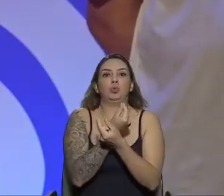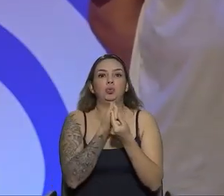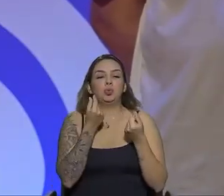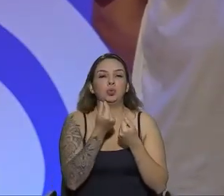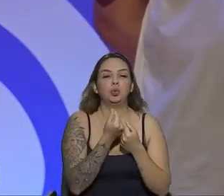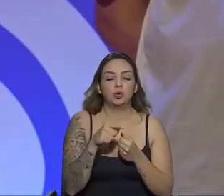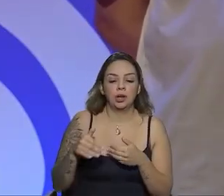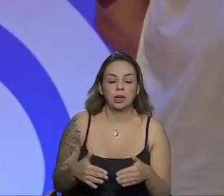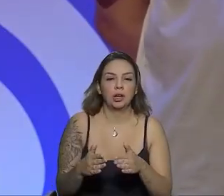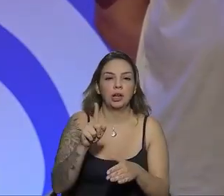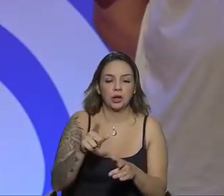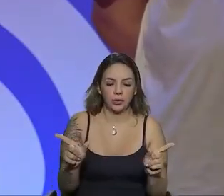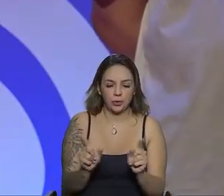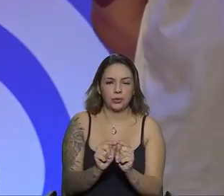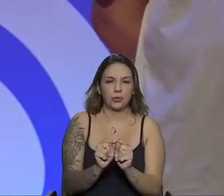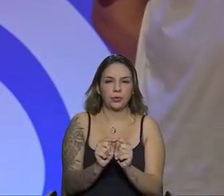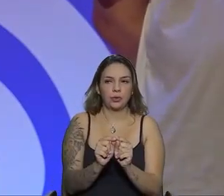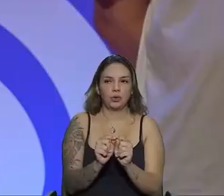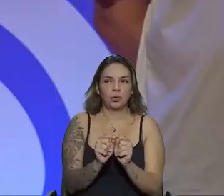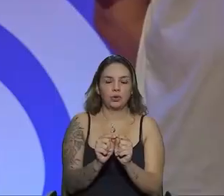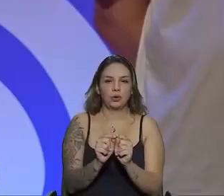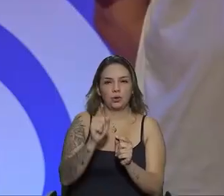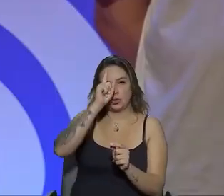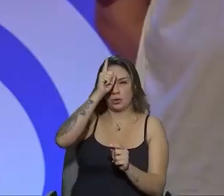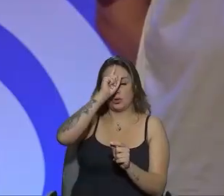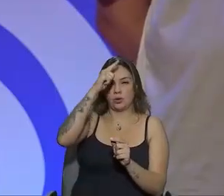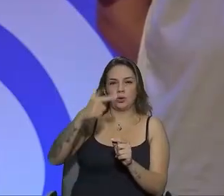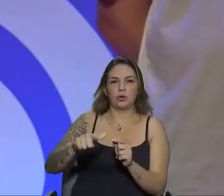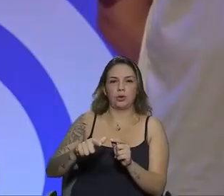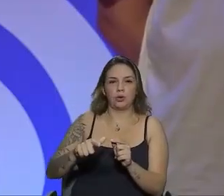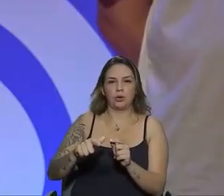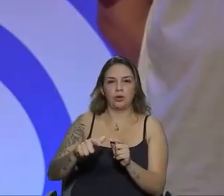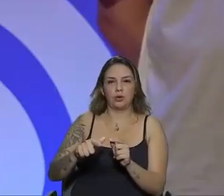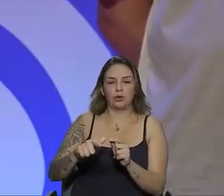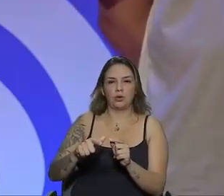O dilema desse caminho era curto e objetivo. Reinventou-se para